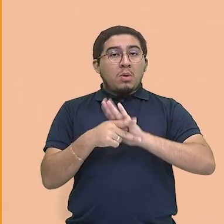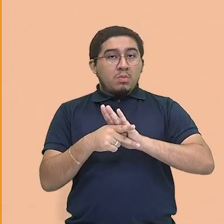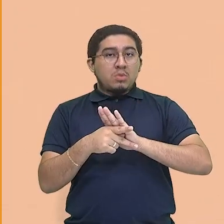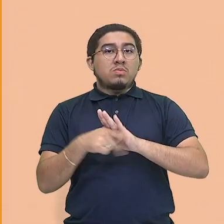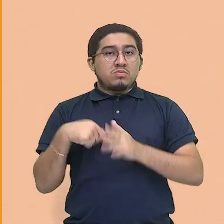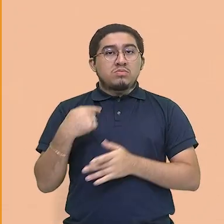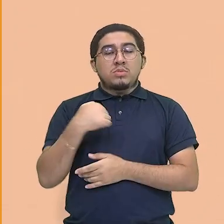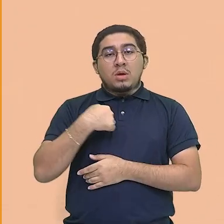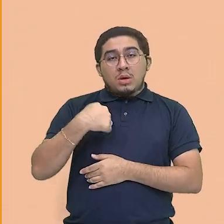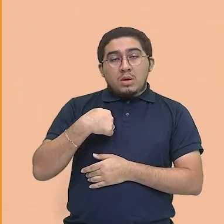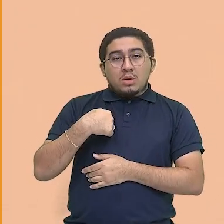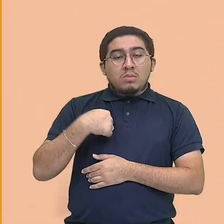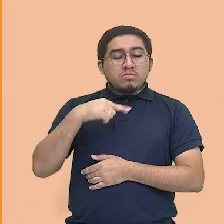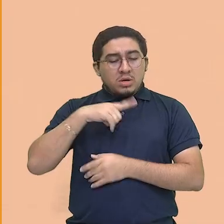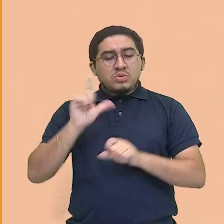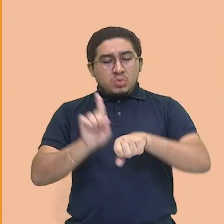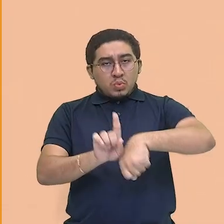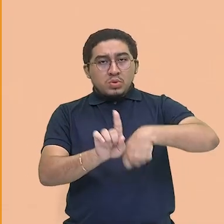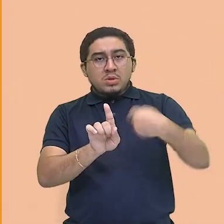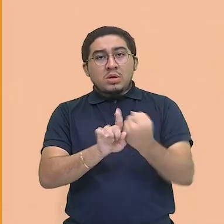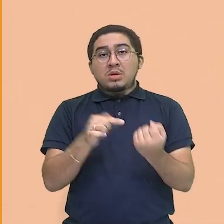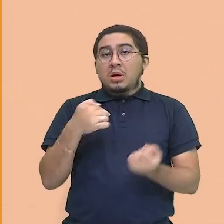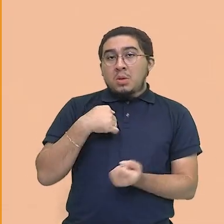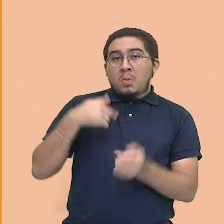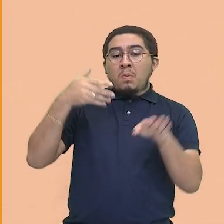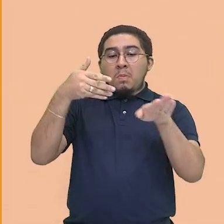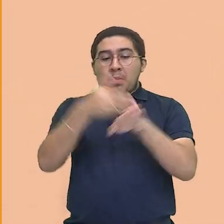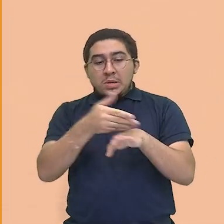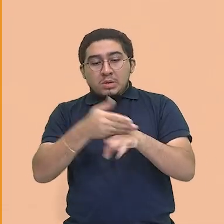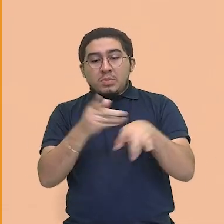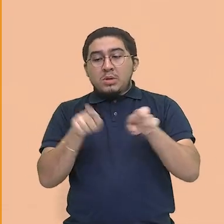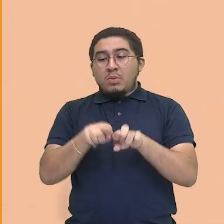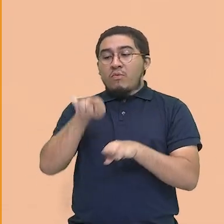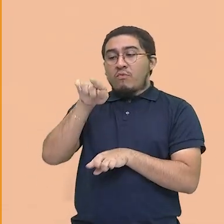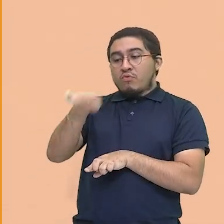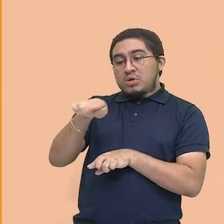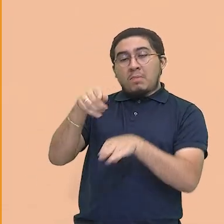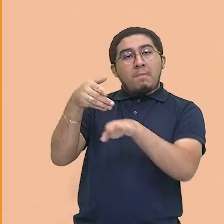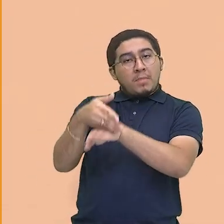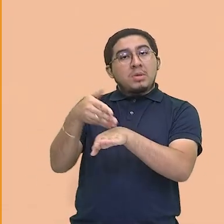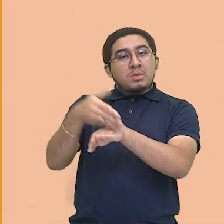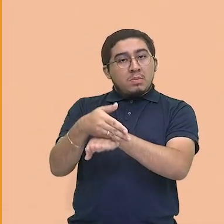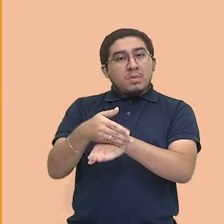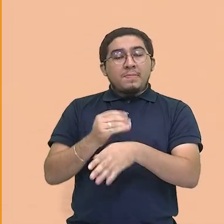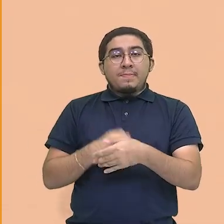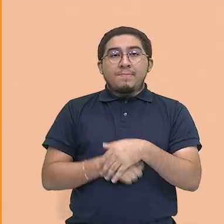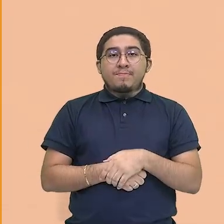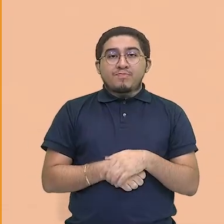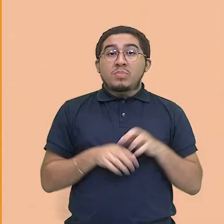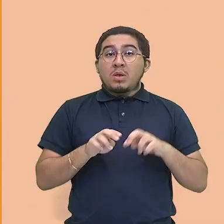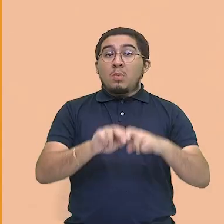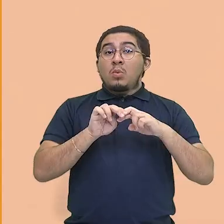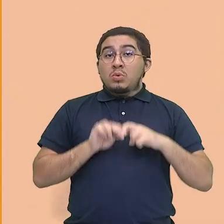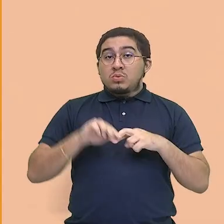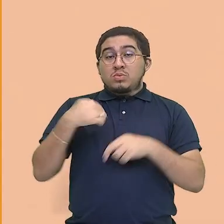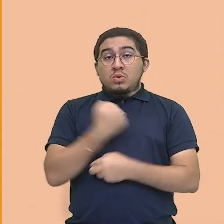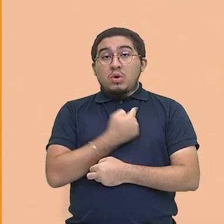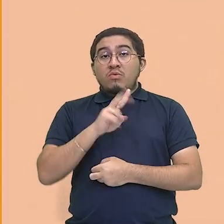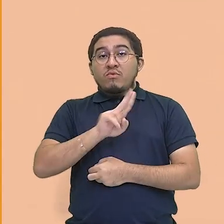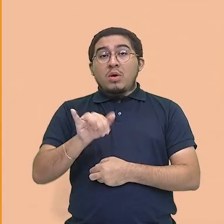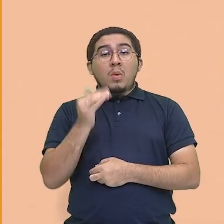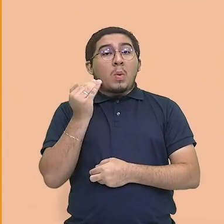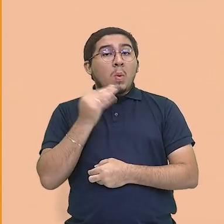a sociedade na qual na qual você está inserido. Por isso que nós vamos conhecer